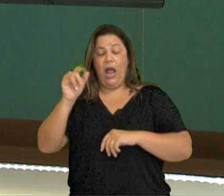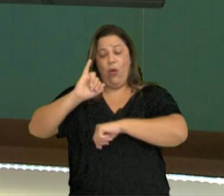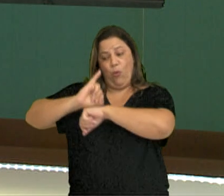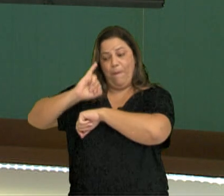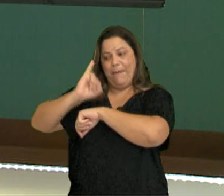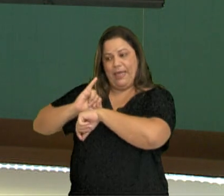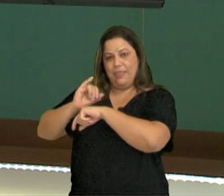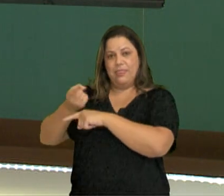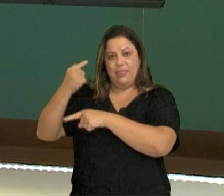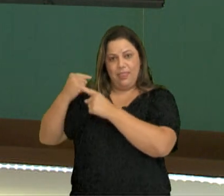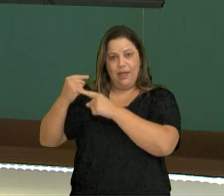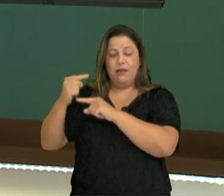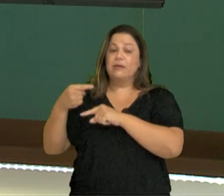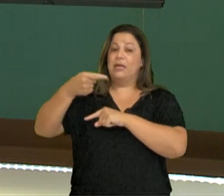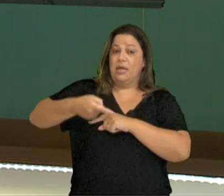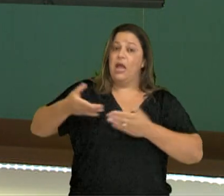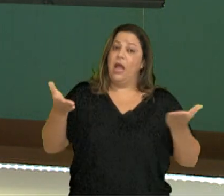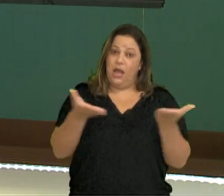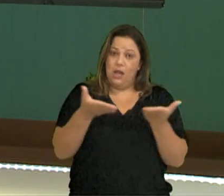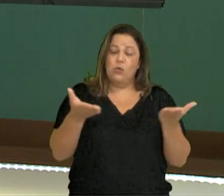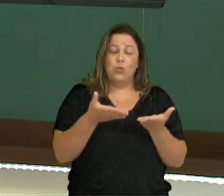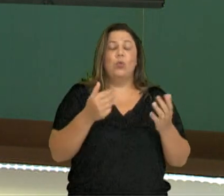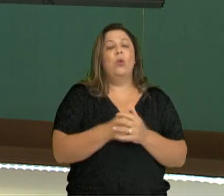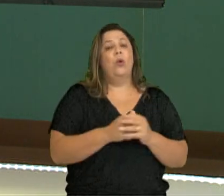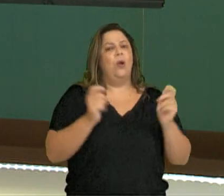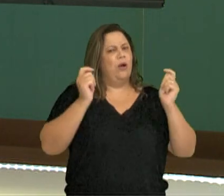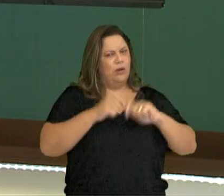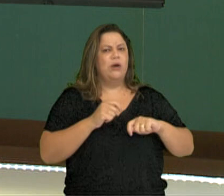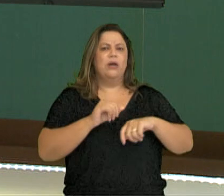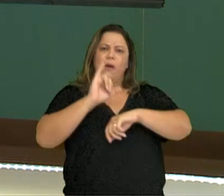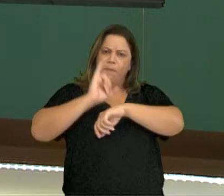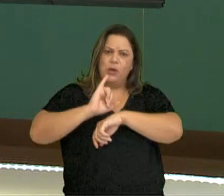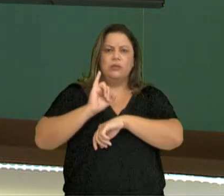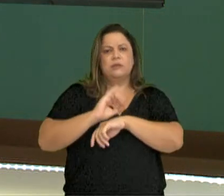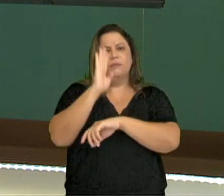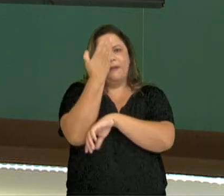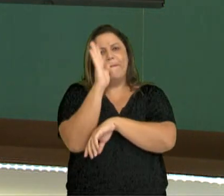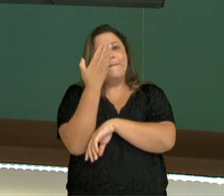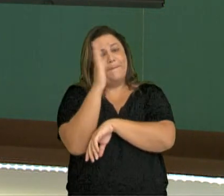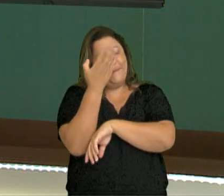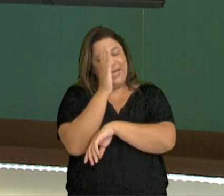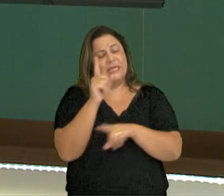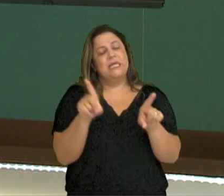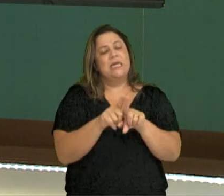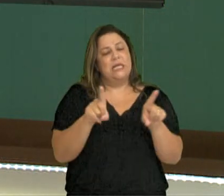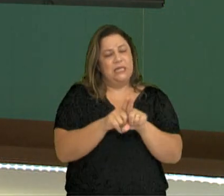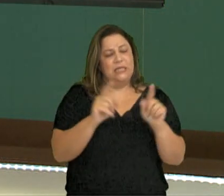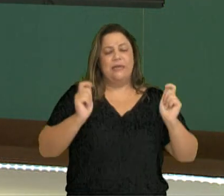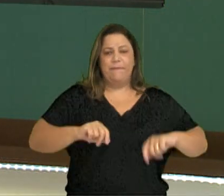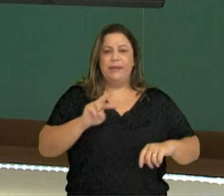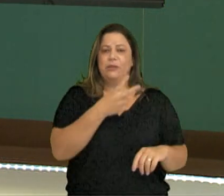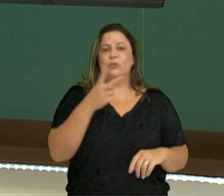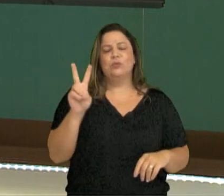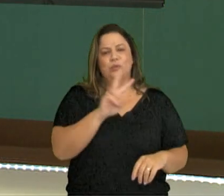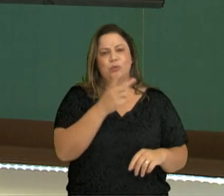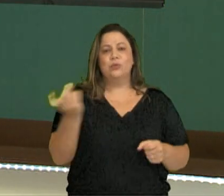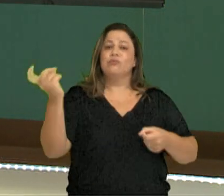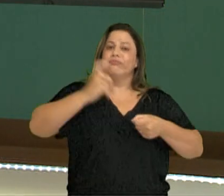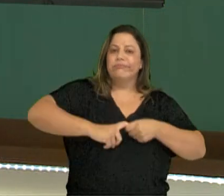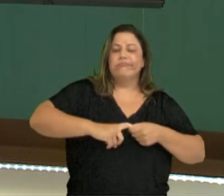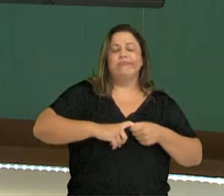metal. E nós temos a flauta, que pode ser também de madeira. todos os dois são pertencentes